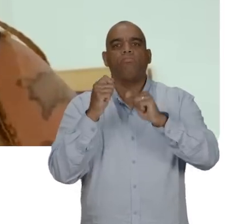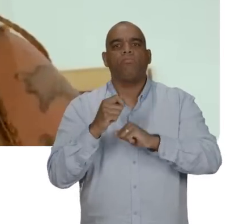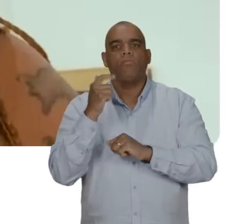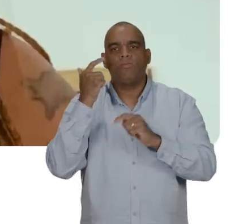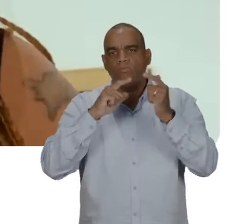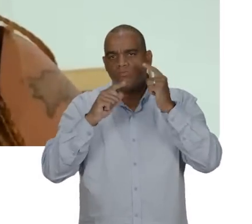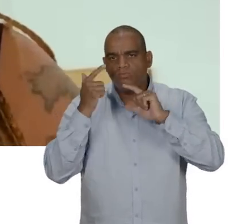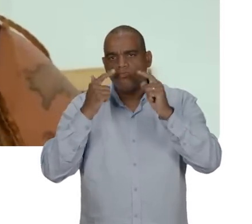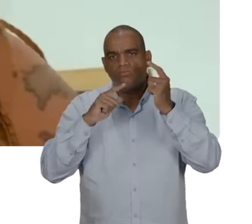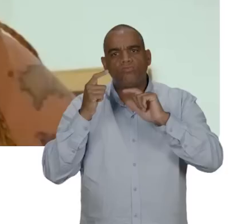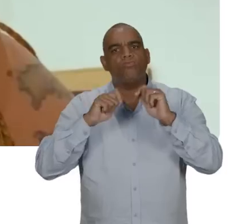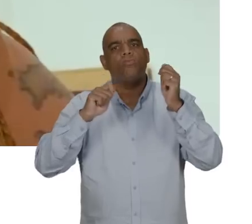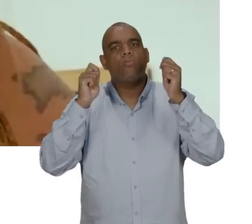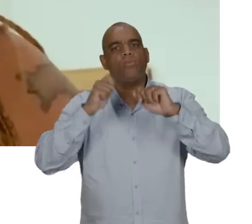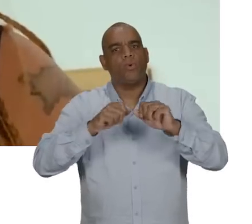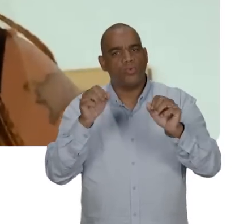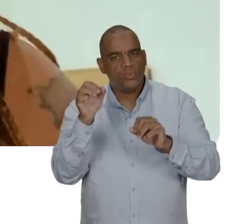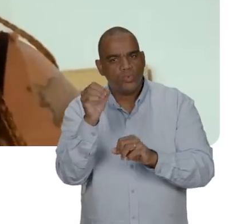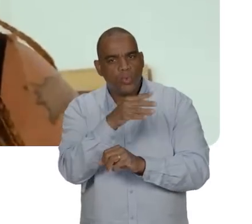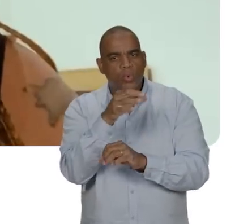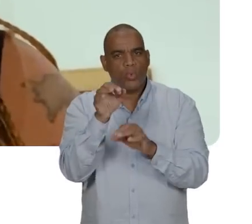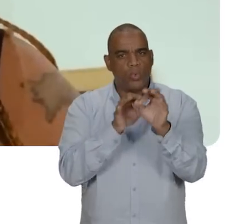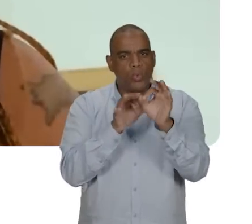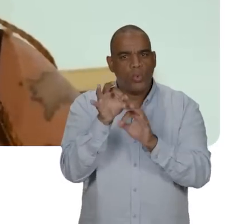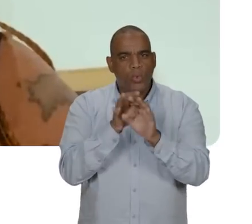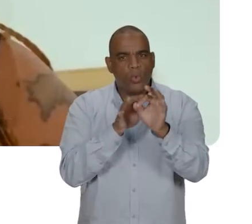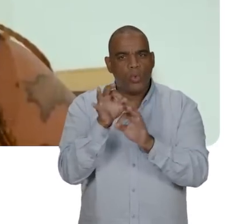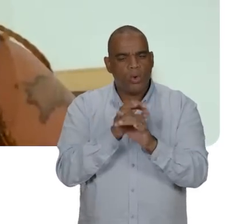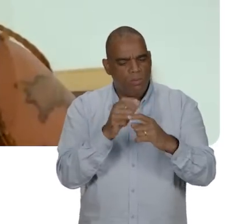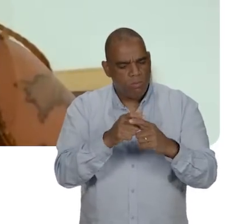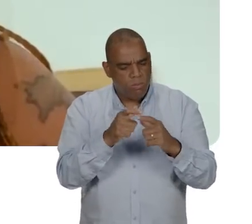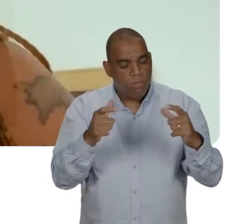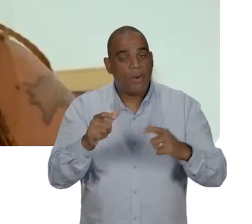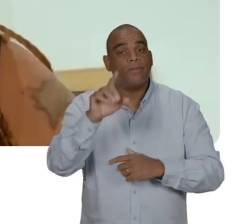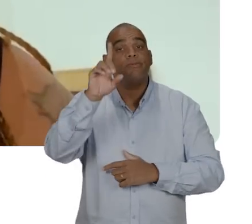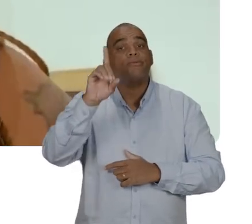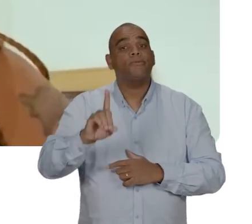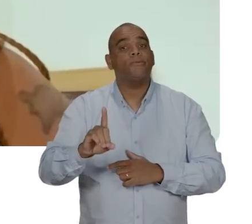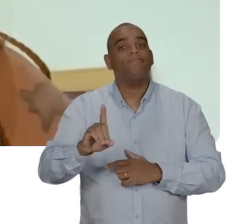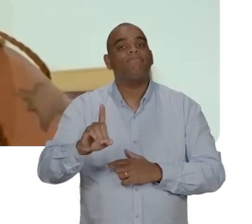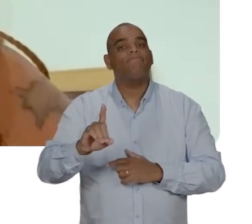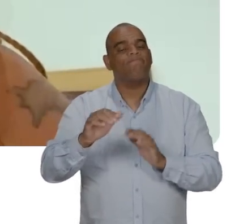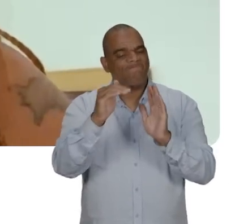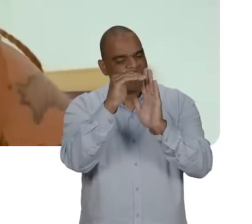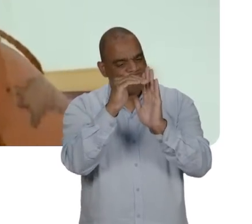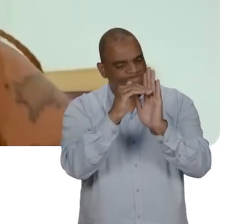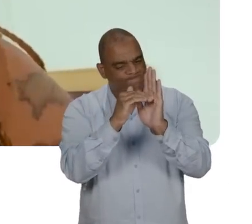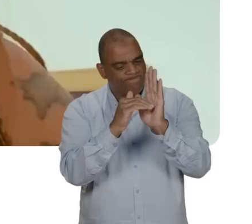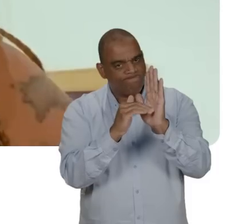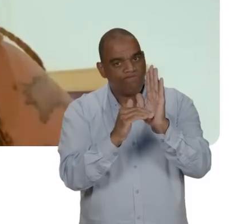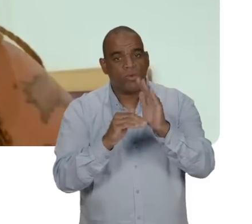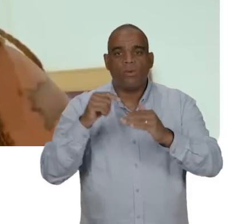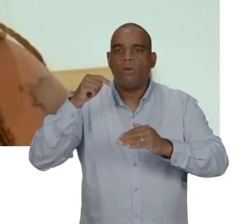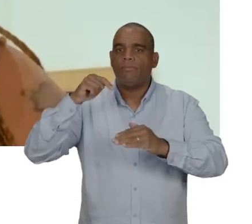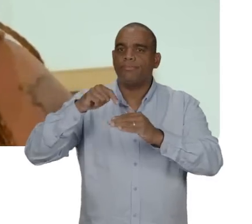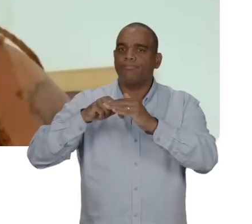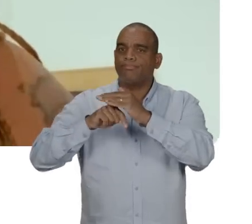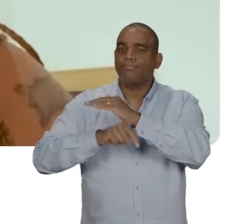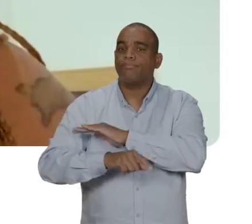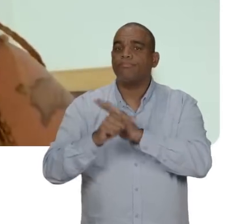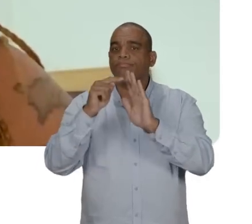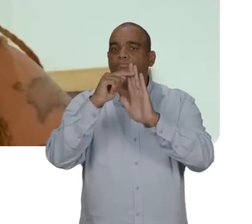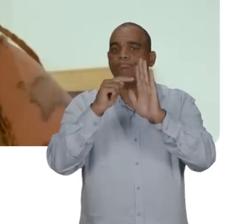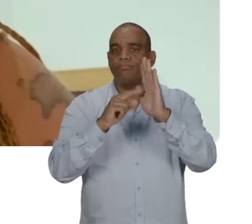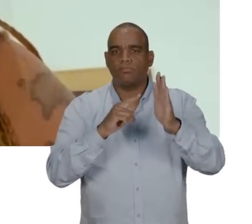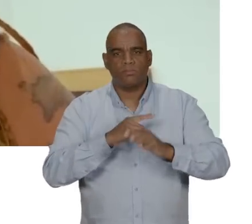mesmo de disputar, né, um novo formato, um novo projeto, que seja um projeto de ampliação de direitos, que seja um projeto de